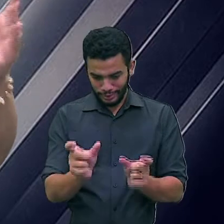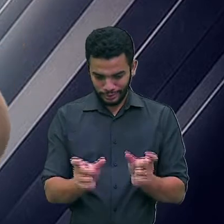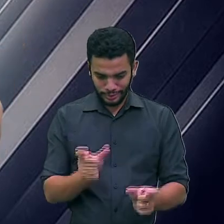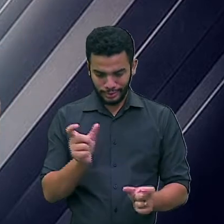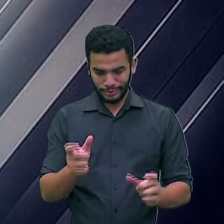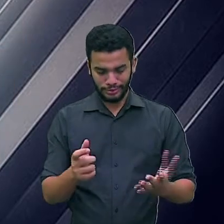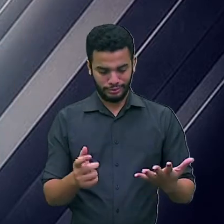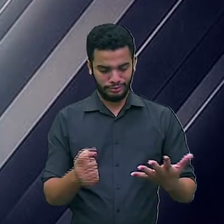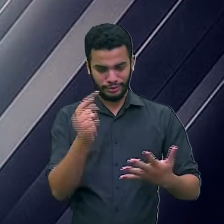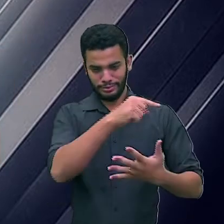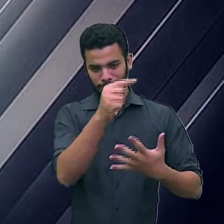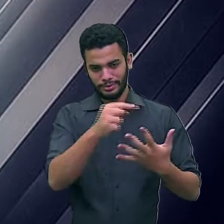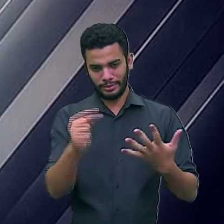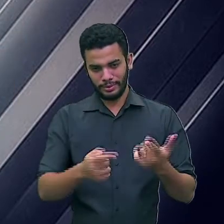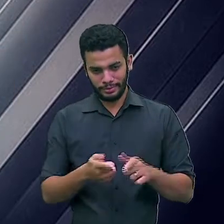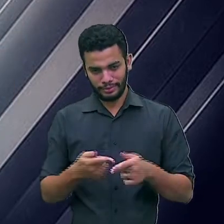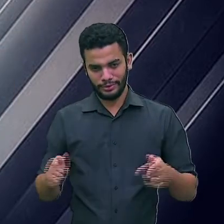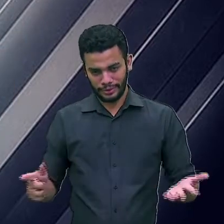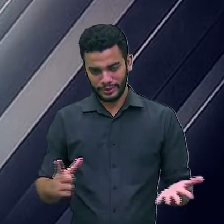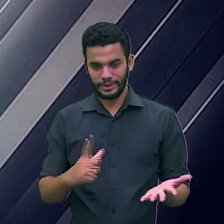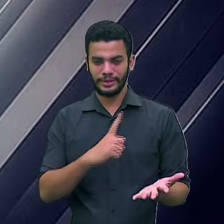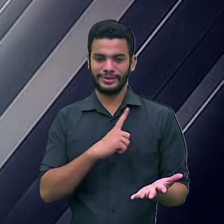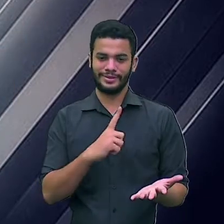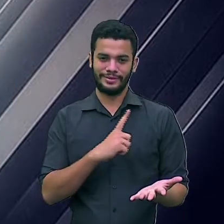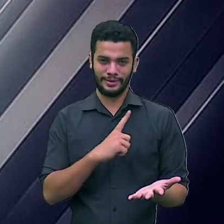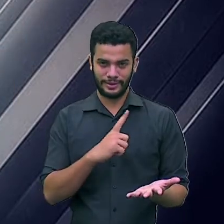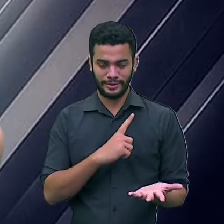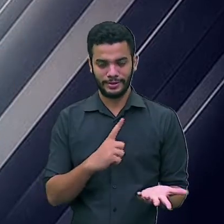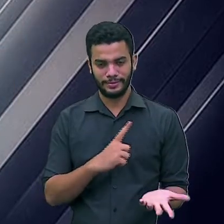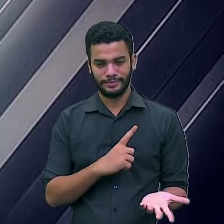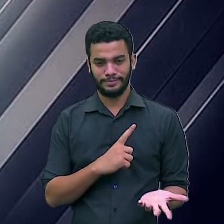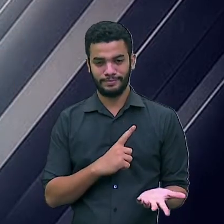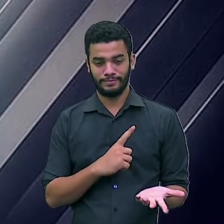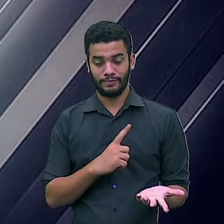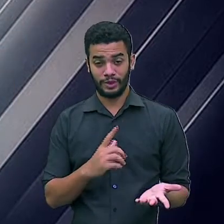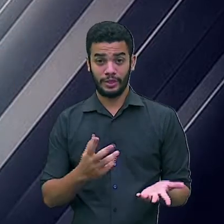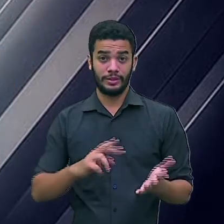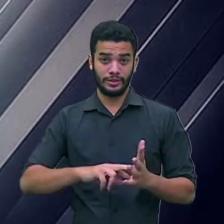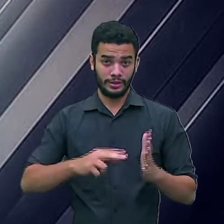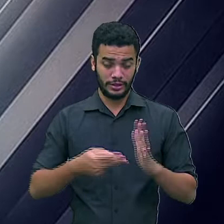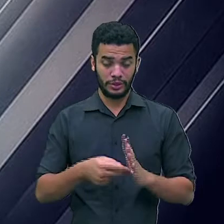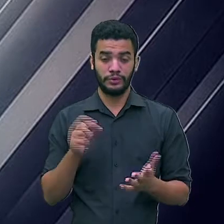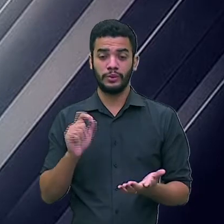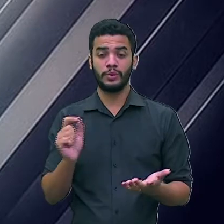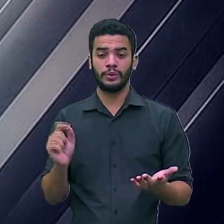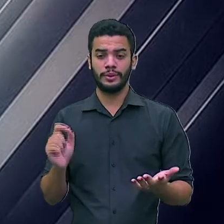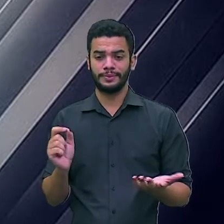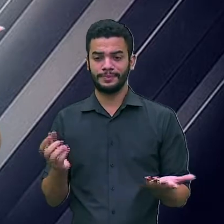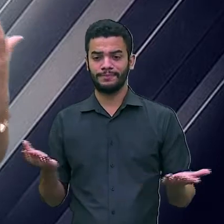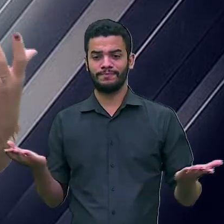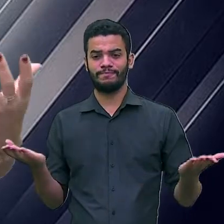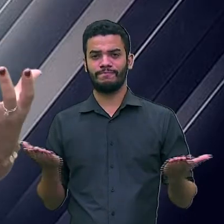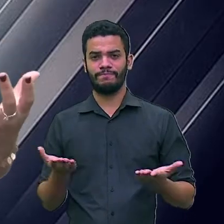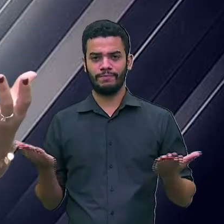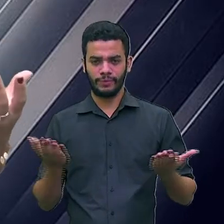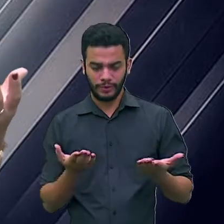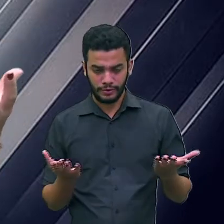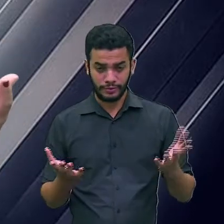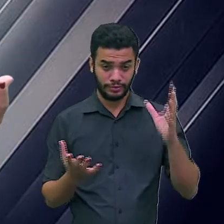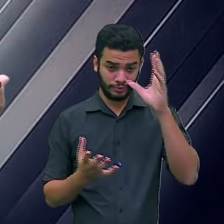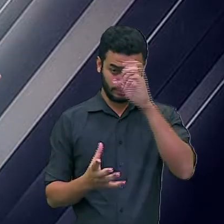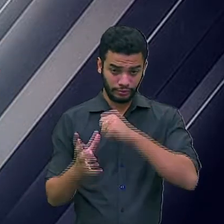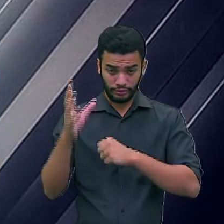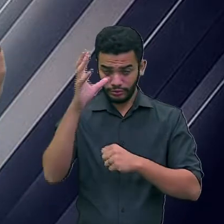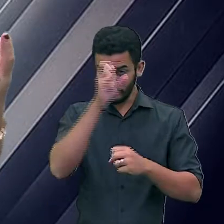mesmo, não é somente pelo adjetivo, não. Partindo desse princípio aí, nós vamos entender um pouco